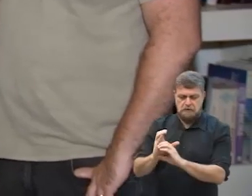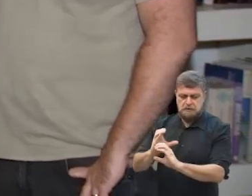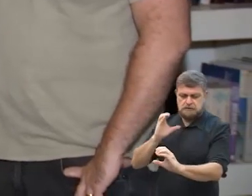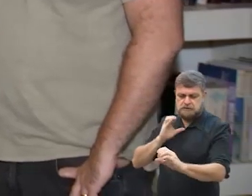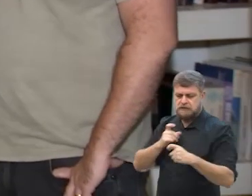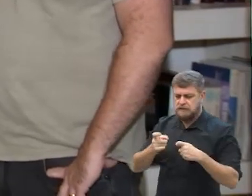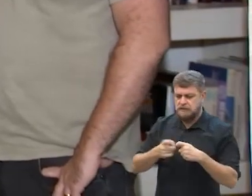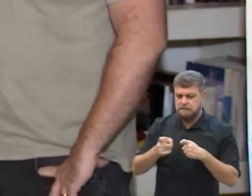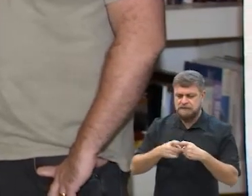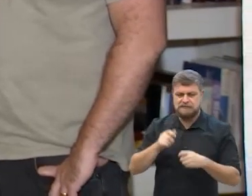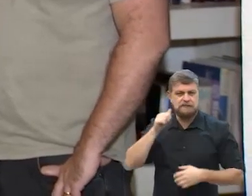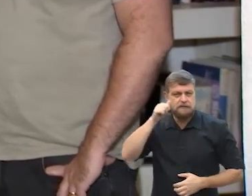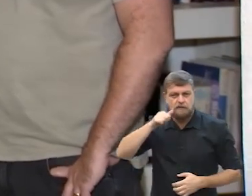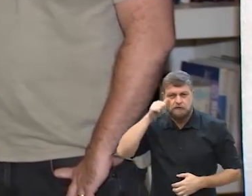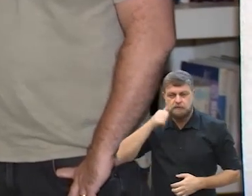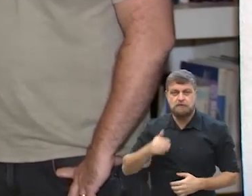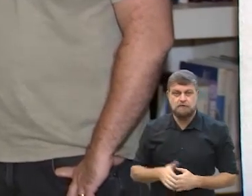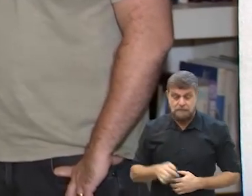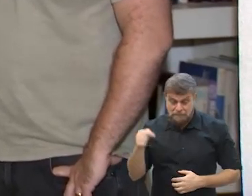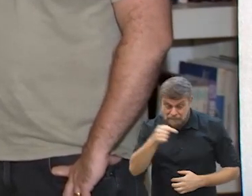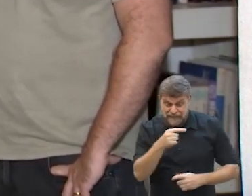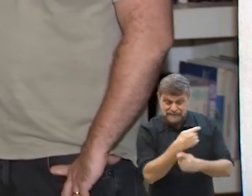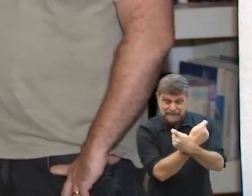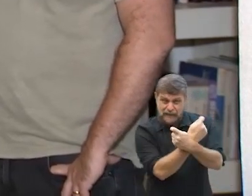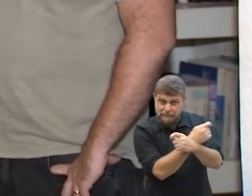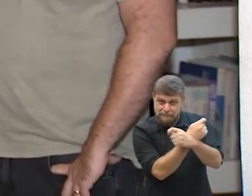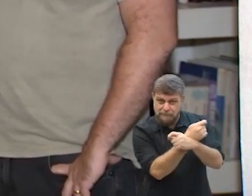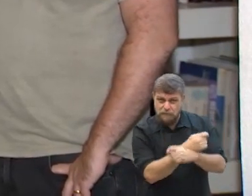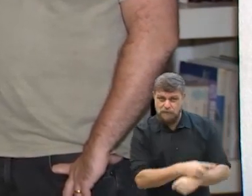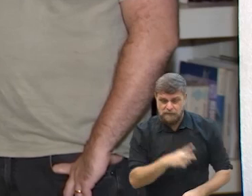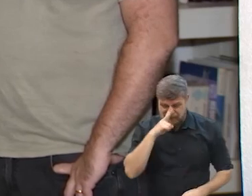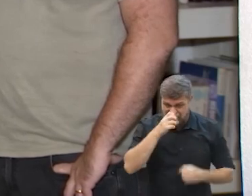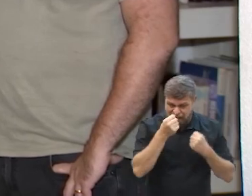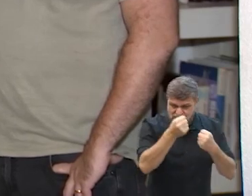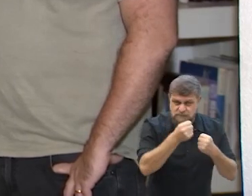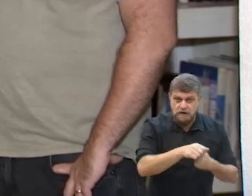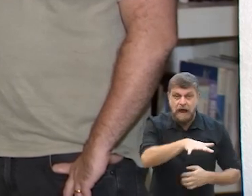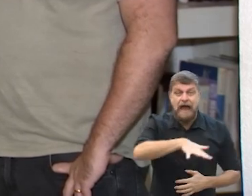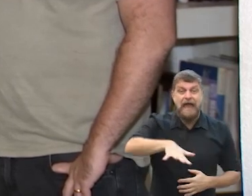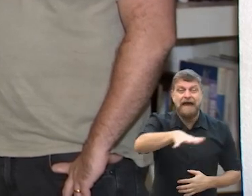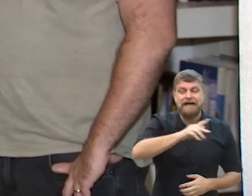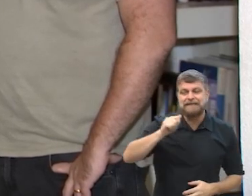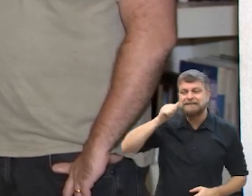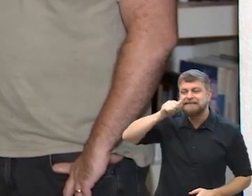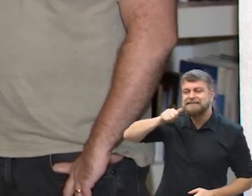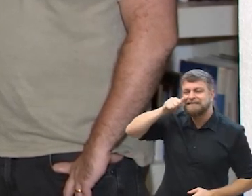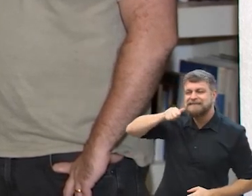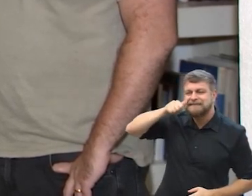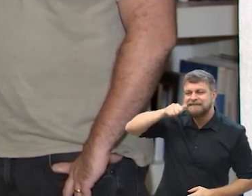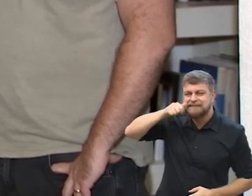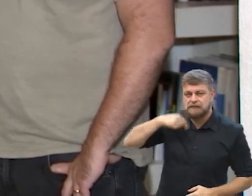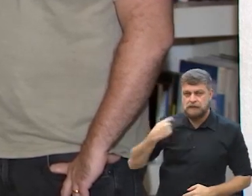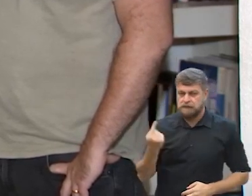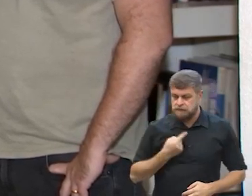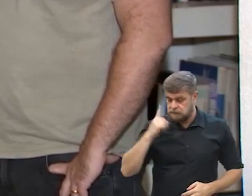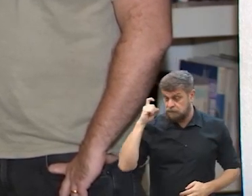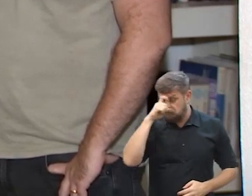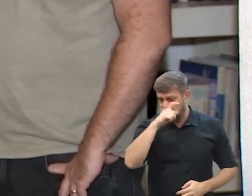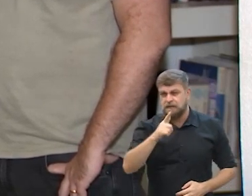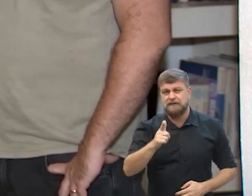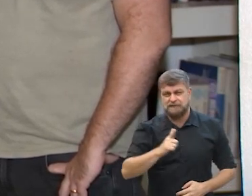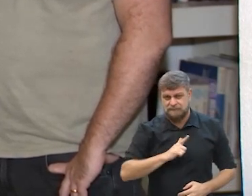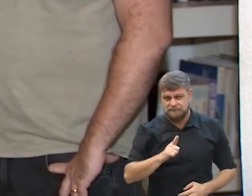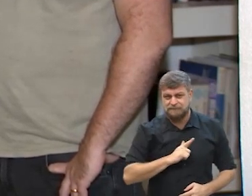engenharia, medicina, odontologia. E na PUC o forte mesmo era a odontologia, então nós tivemos muita dificuldade, mas tivemos